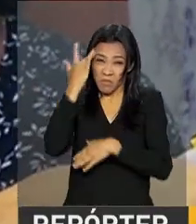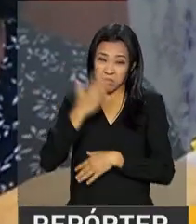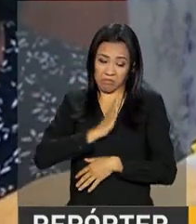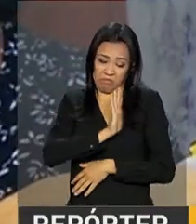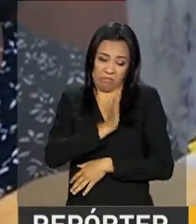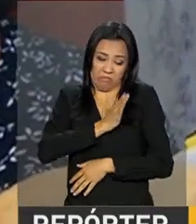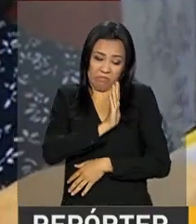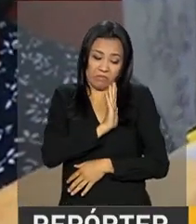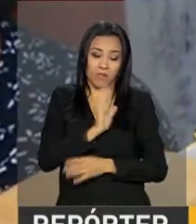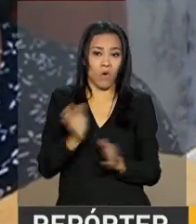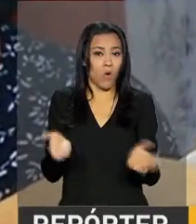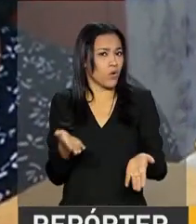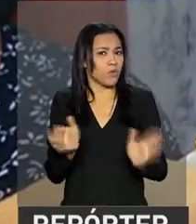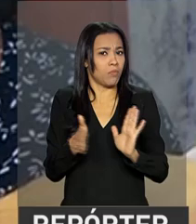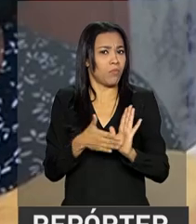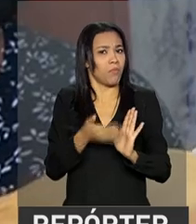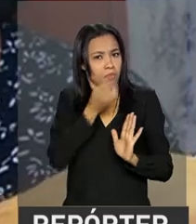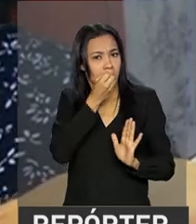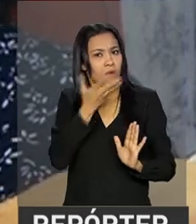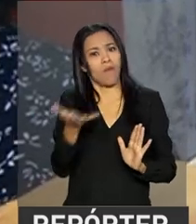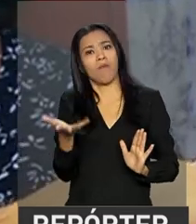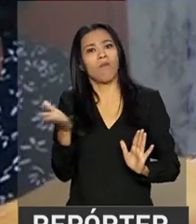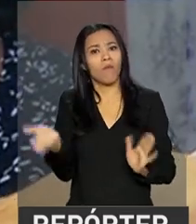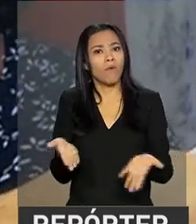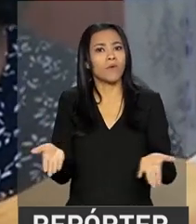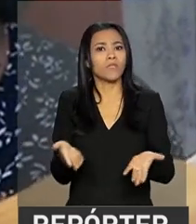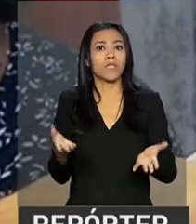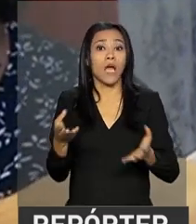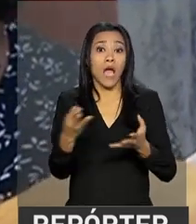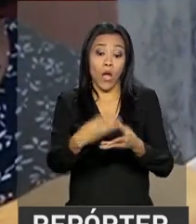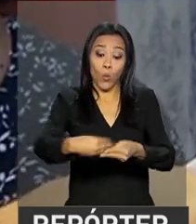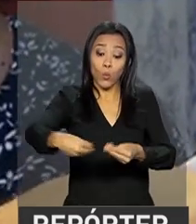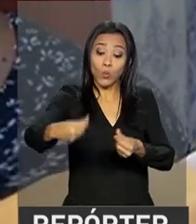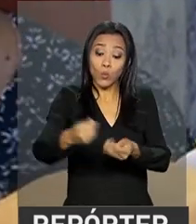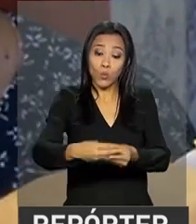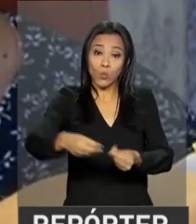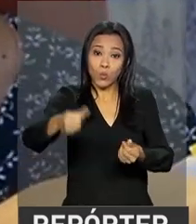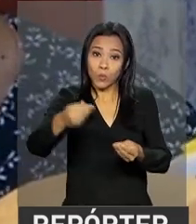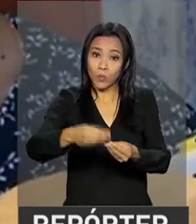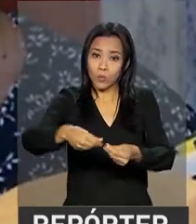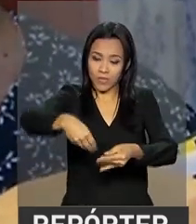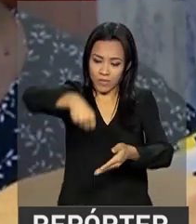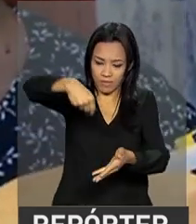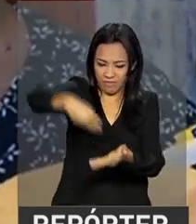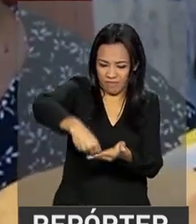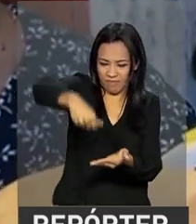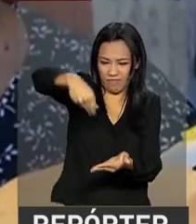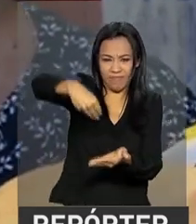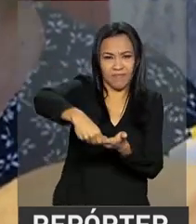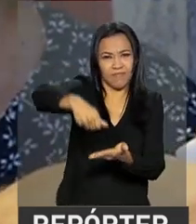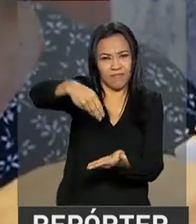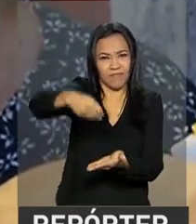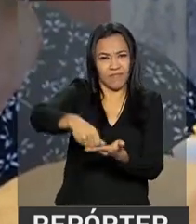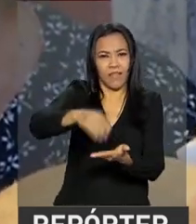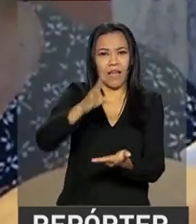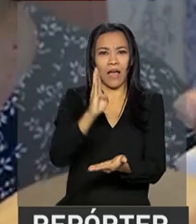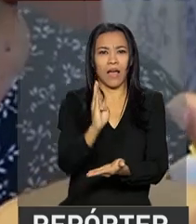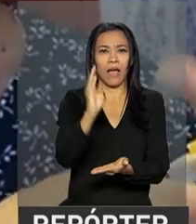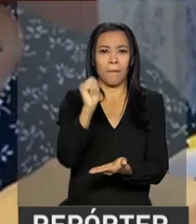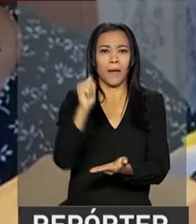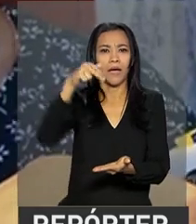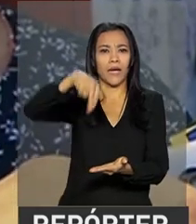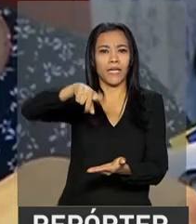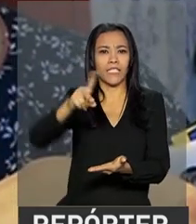hoje uma proposta não é inclusive a gordura a própria carne do amanhã do porto é nosso